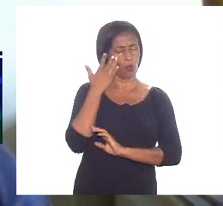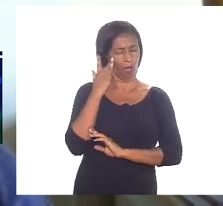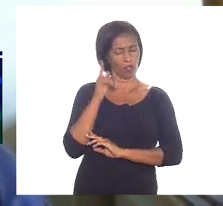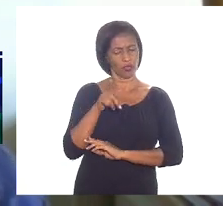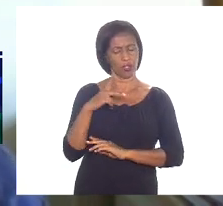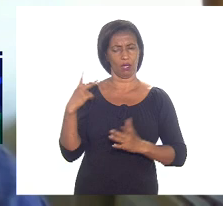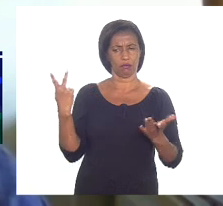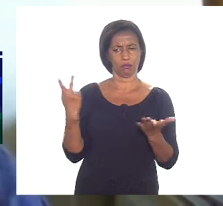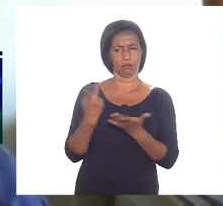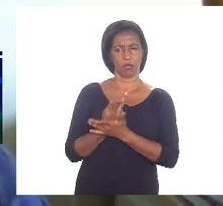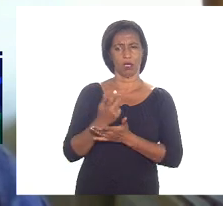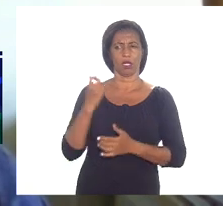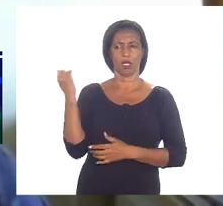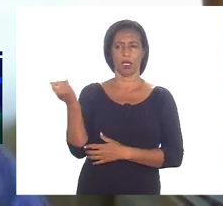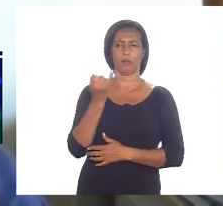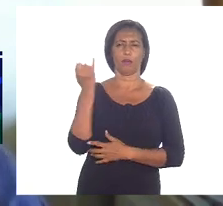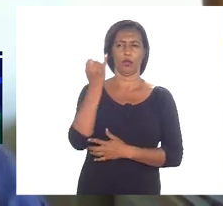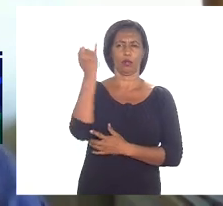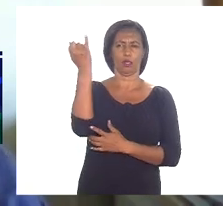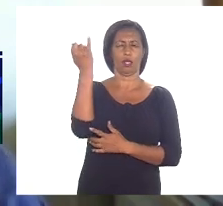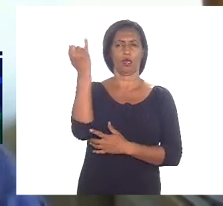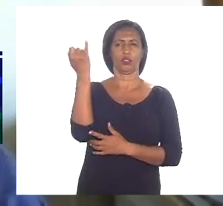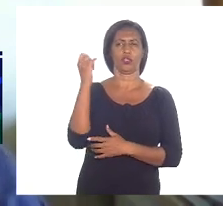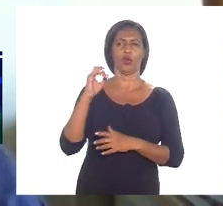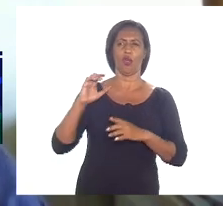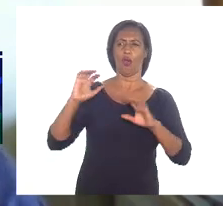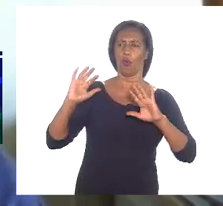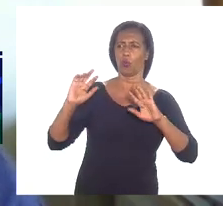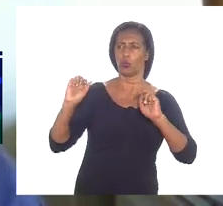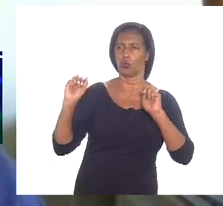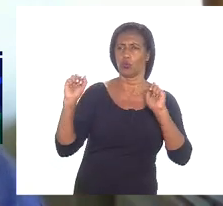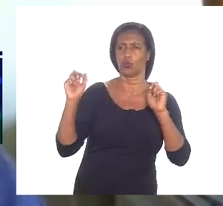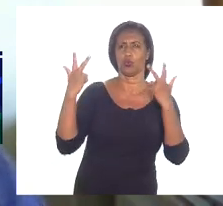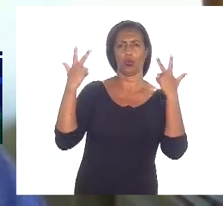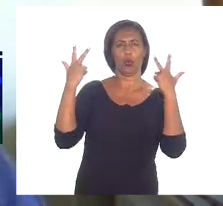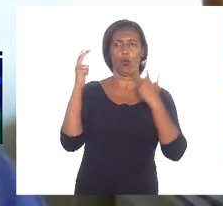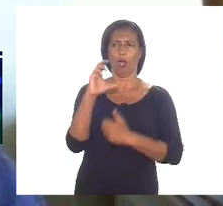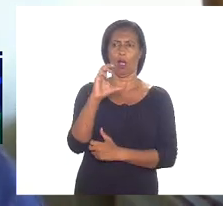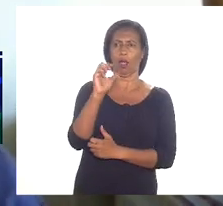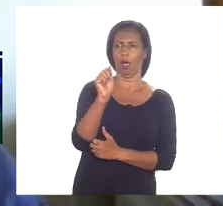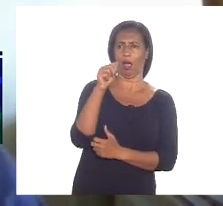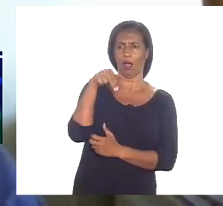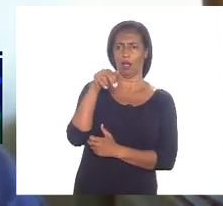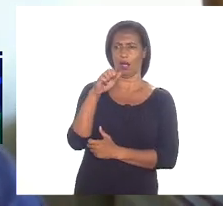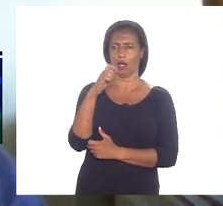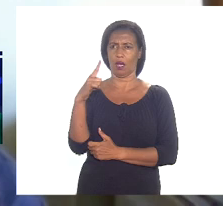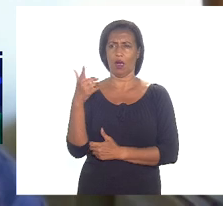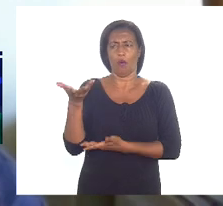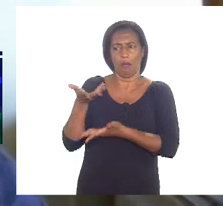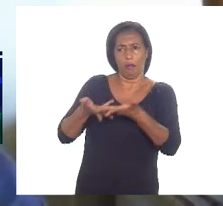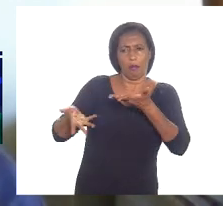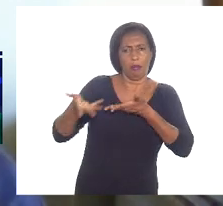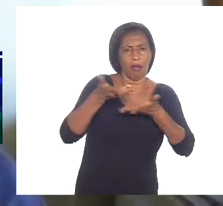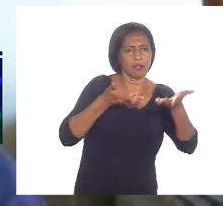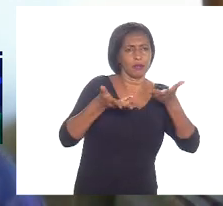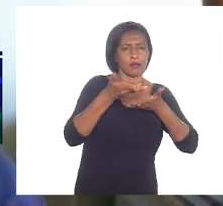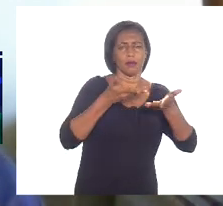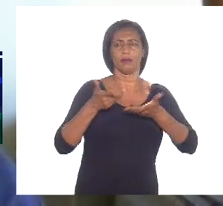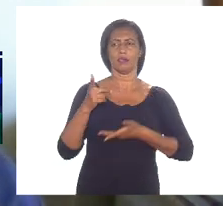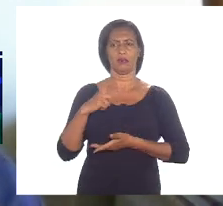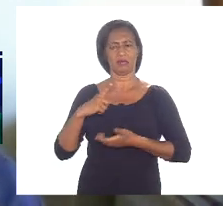importante a retomada do Canecão a parceria iPhone a cadeira é mas tem uma